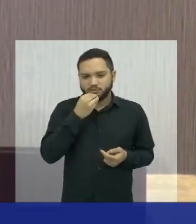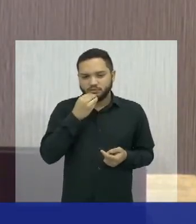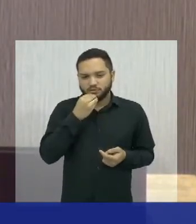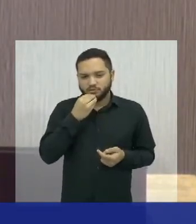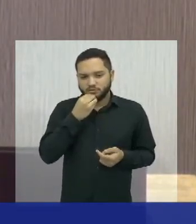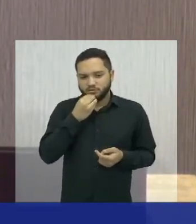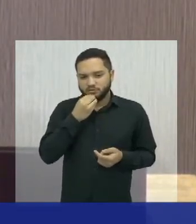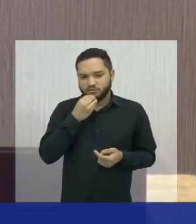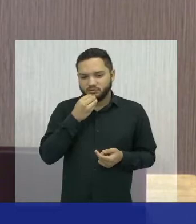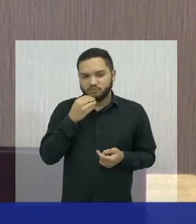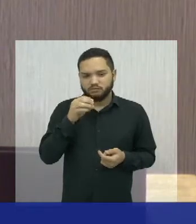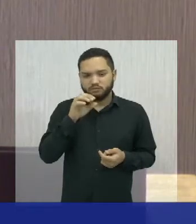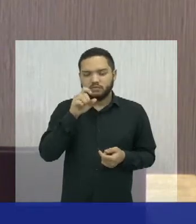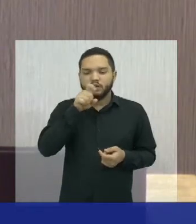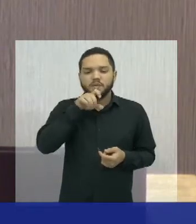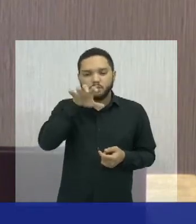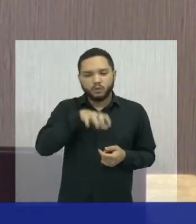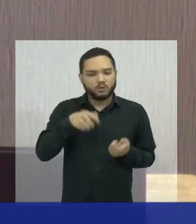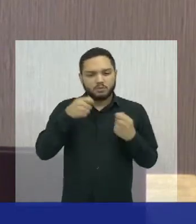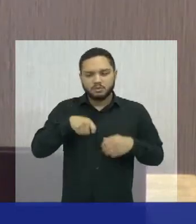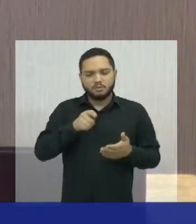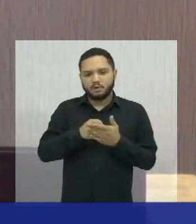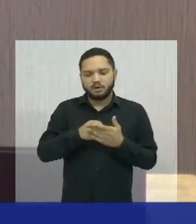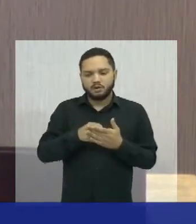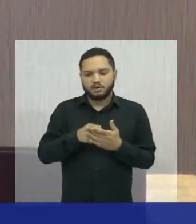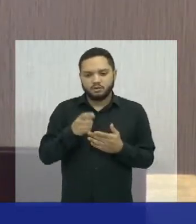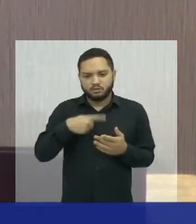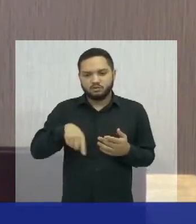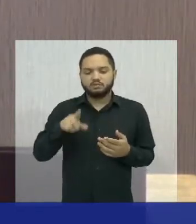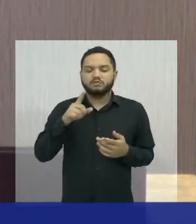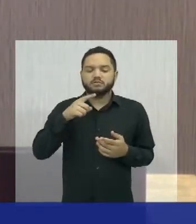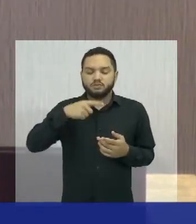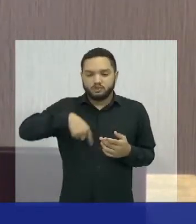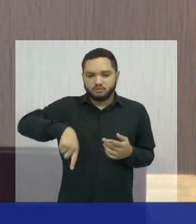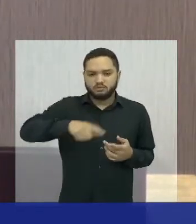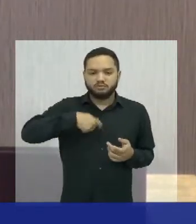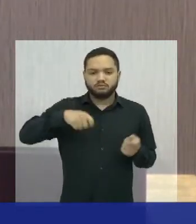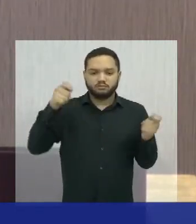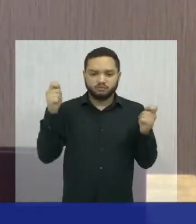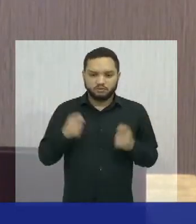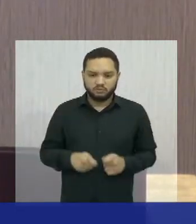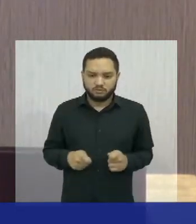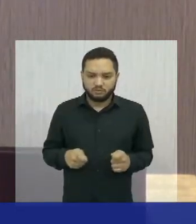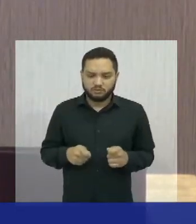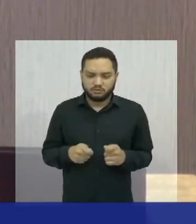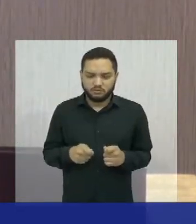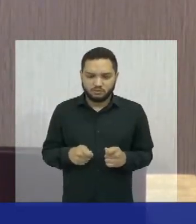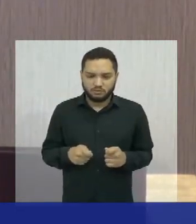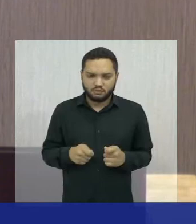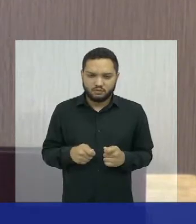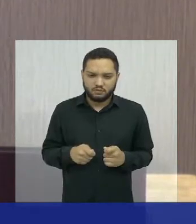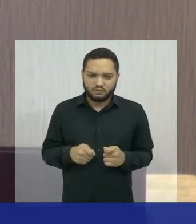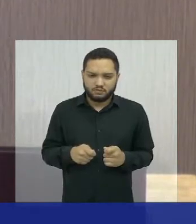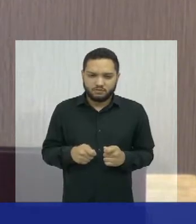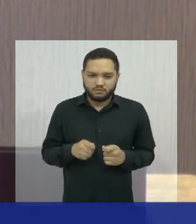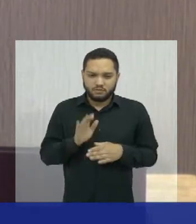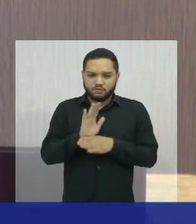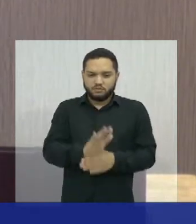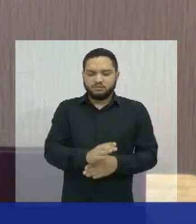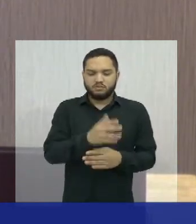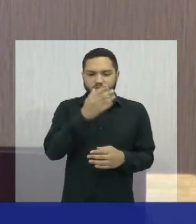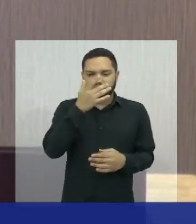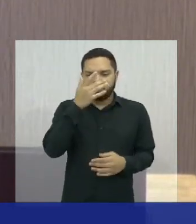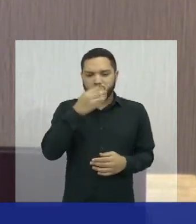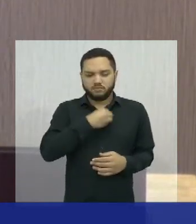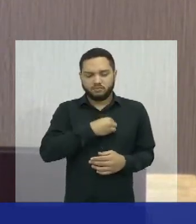abonados de todos os impostos, porque nós somos capazes de emitir e de facilitar a vida de